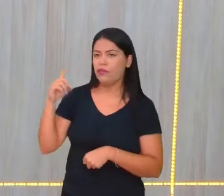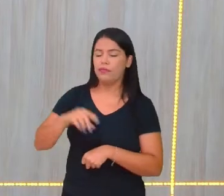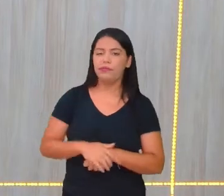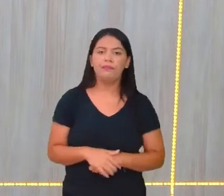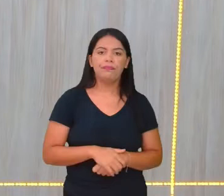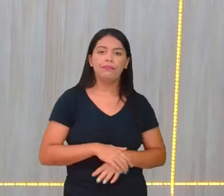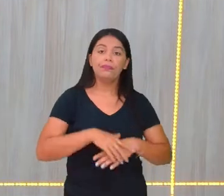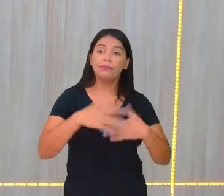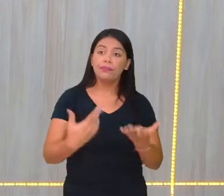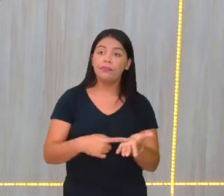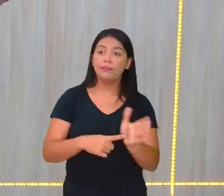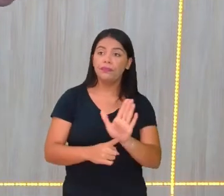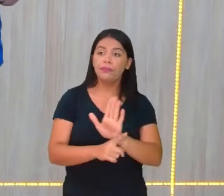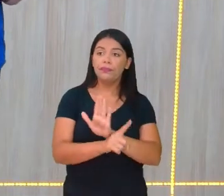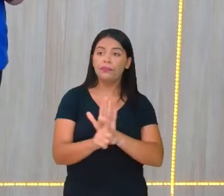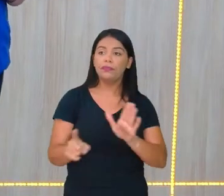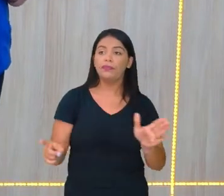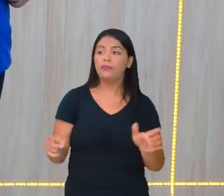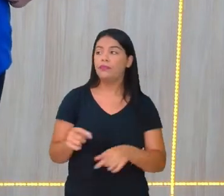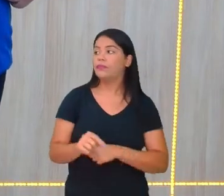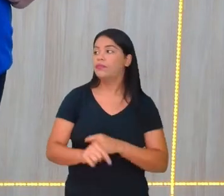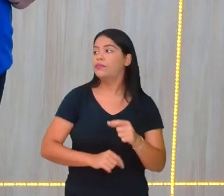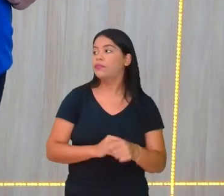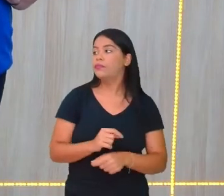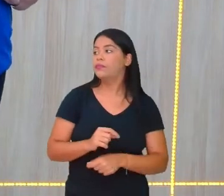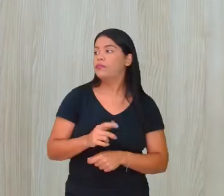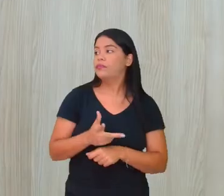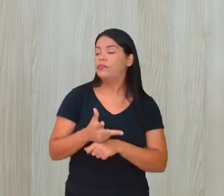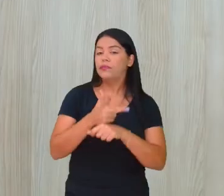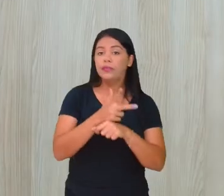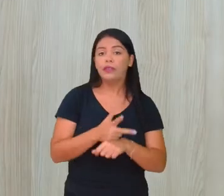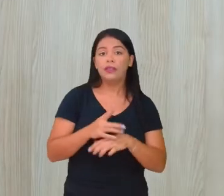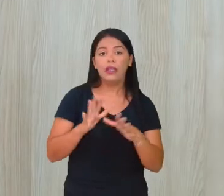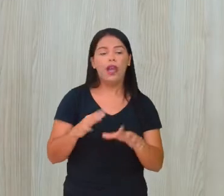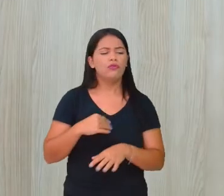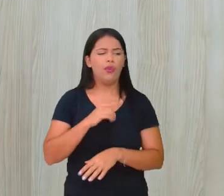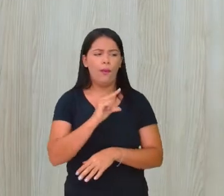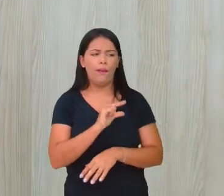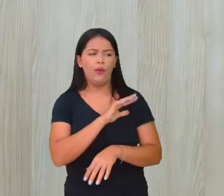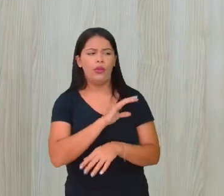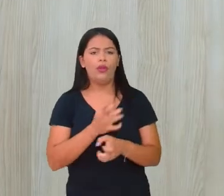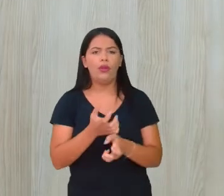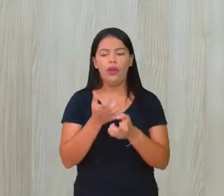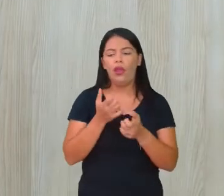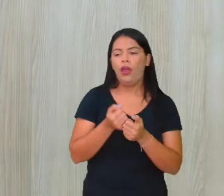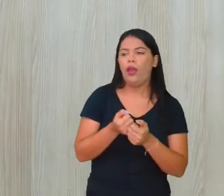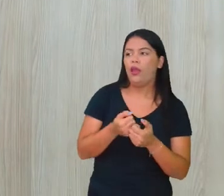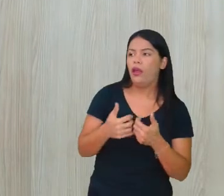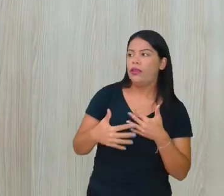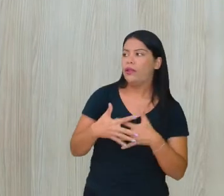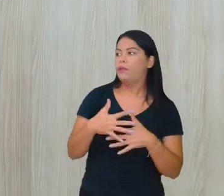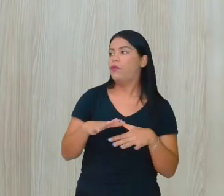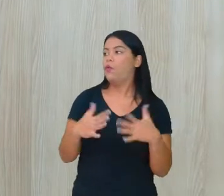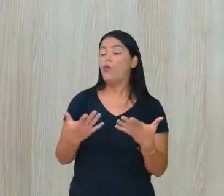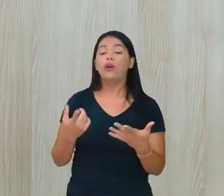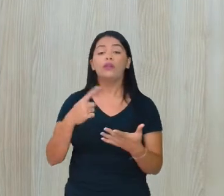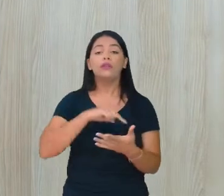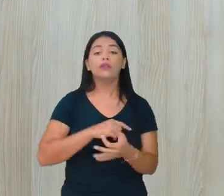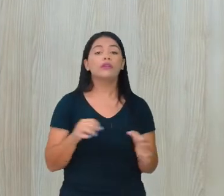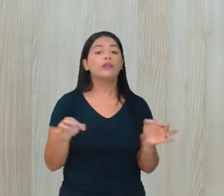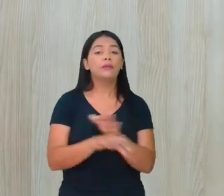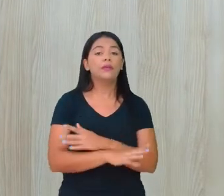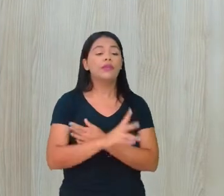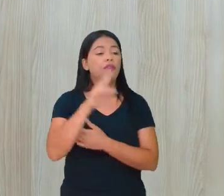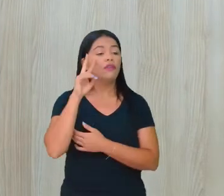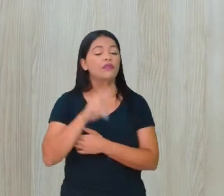E aí eu trouxe para vocês um vídeo. Pode falar, professora Camille, fale. É que quando a gente termina o poema, né, a gente vê que ela